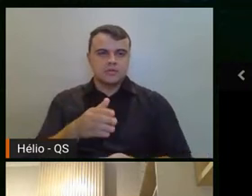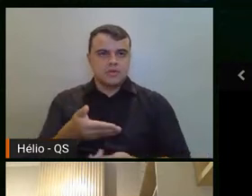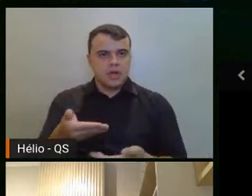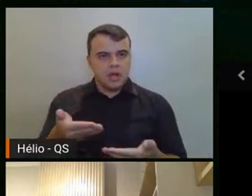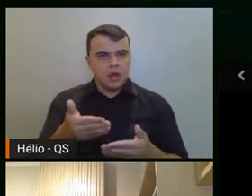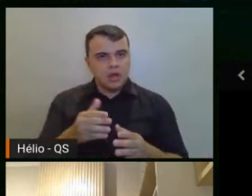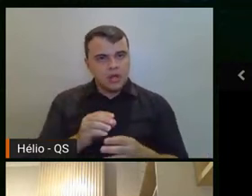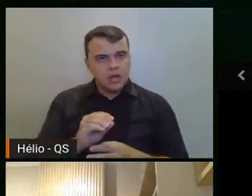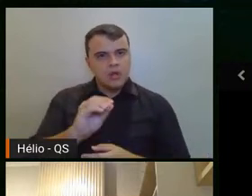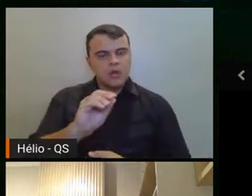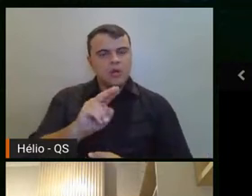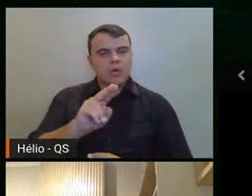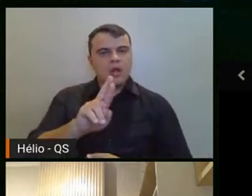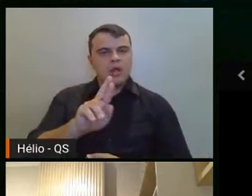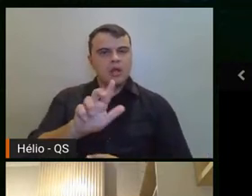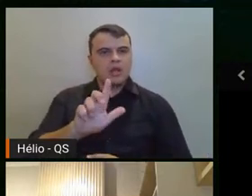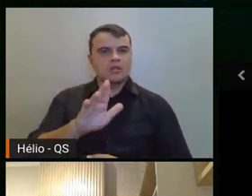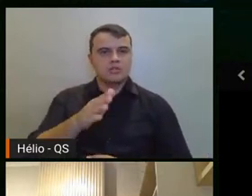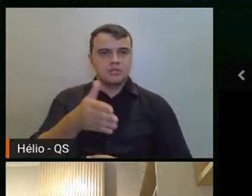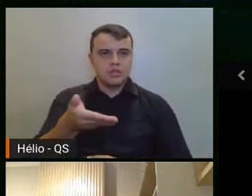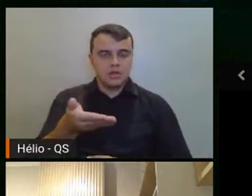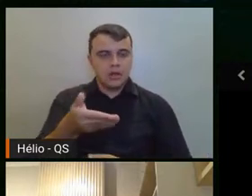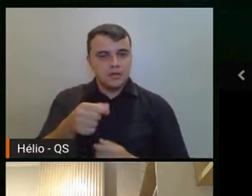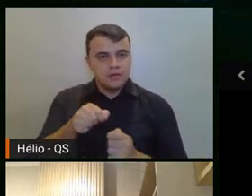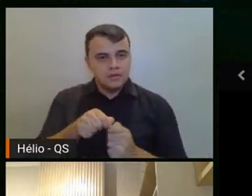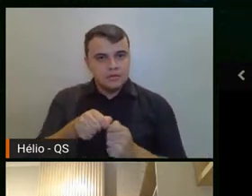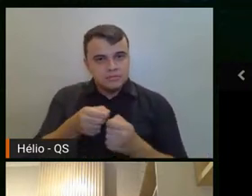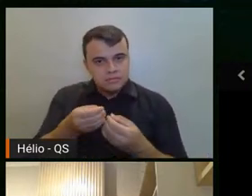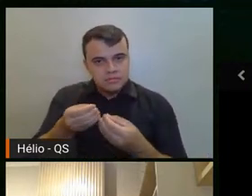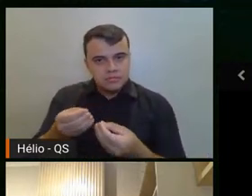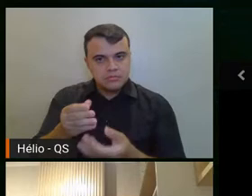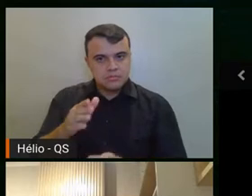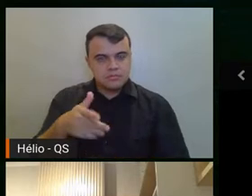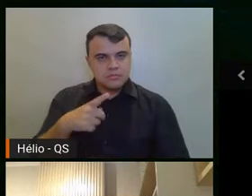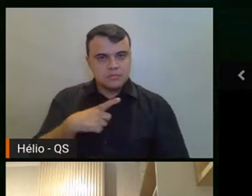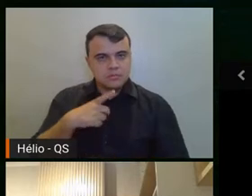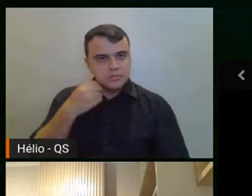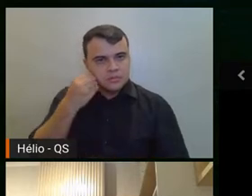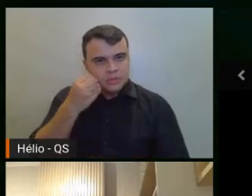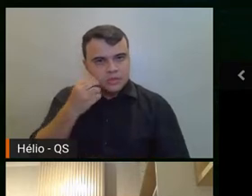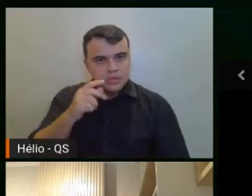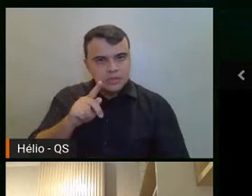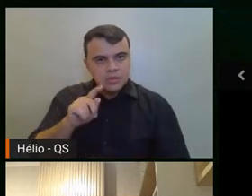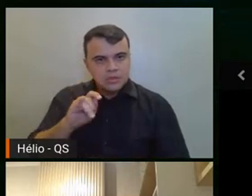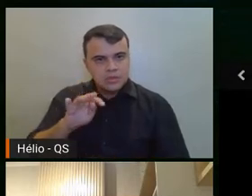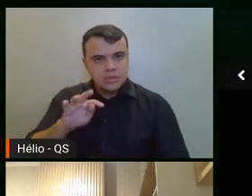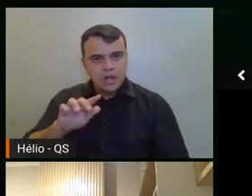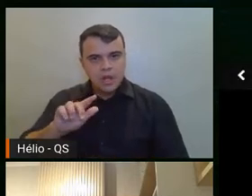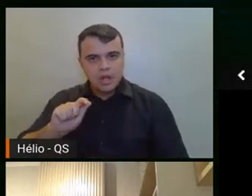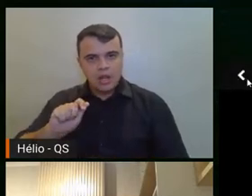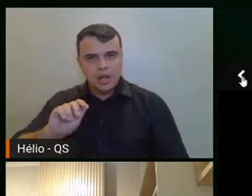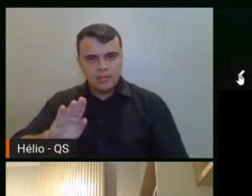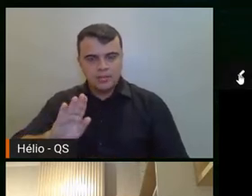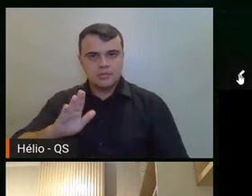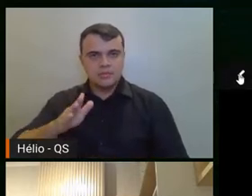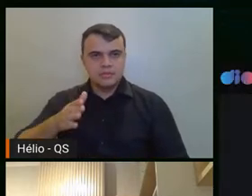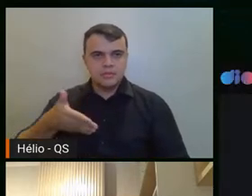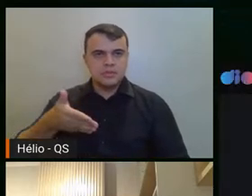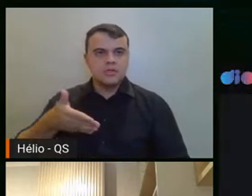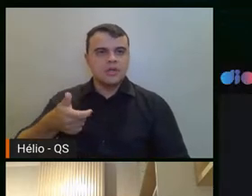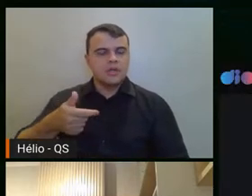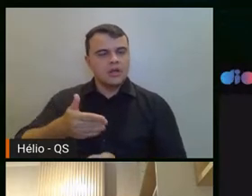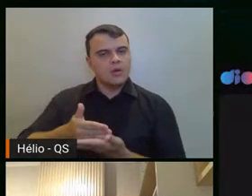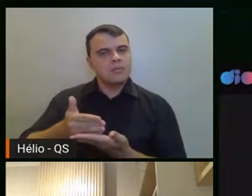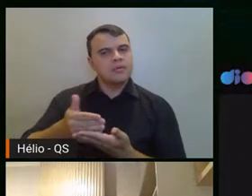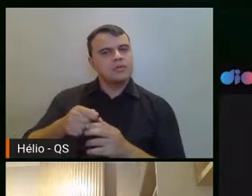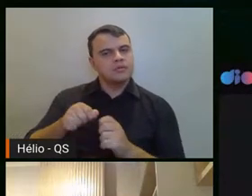coloca o URL do seu github aqui para fazer a entrega né então a teste que te lave do Danielson topzera então aqui você